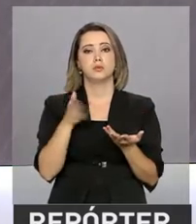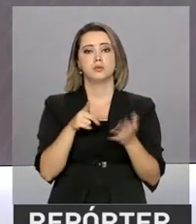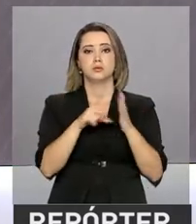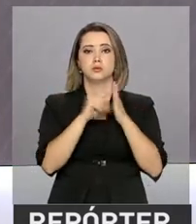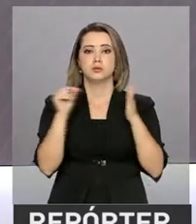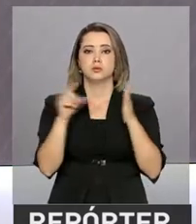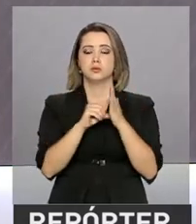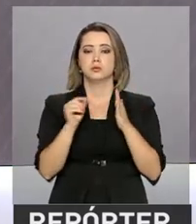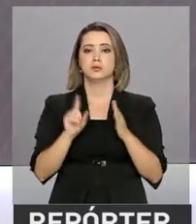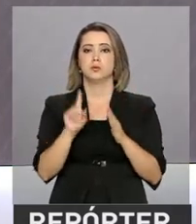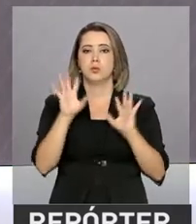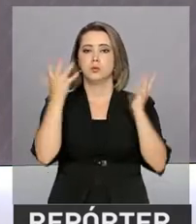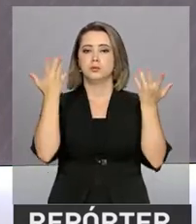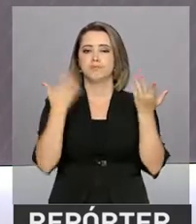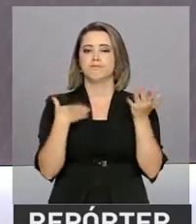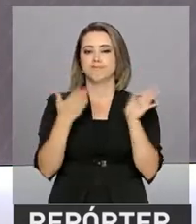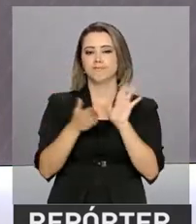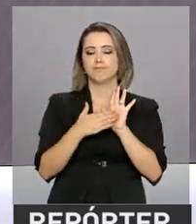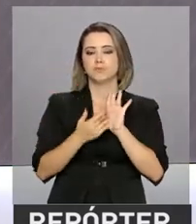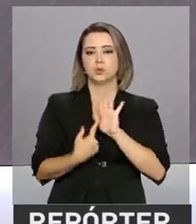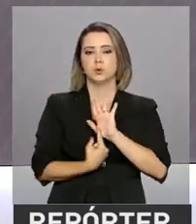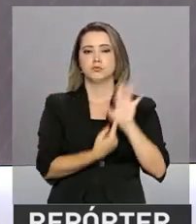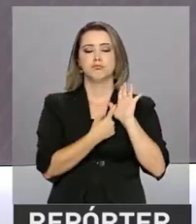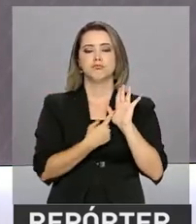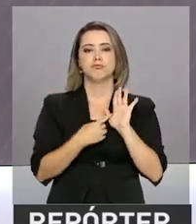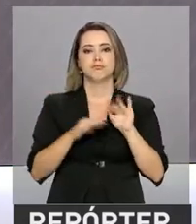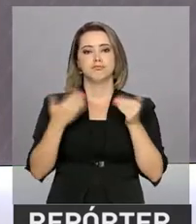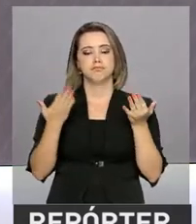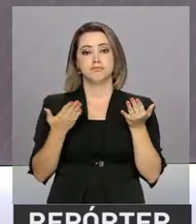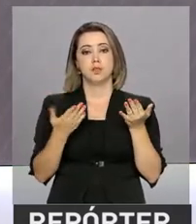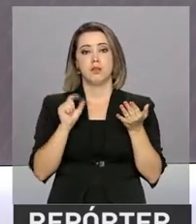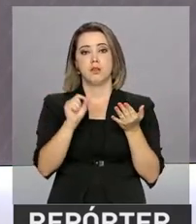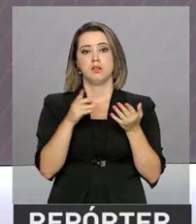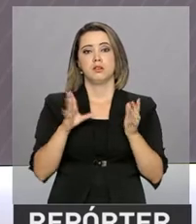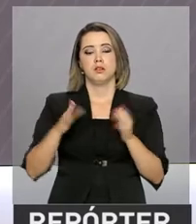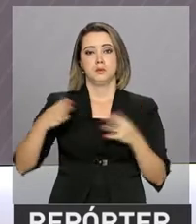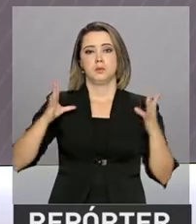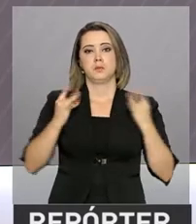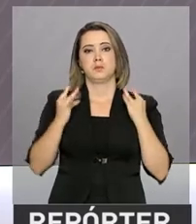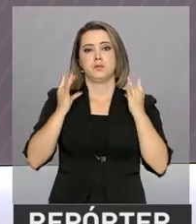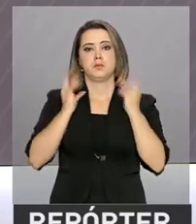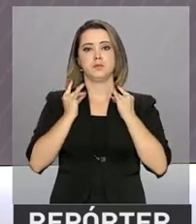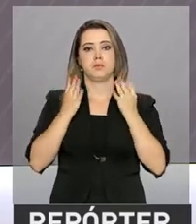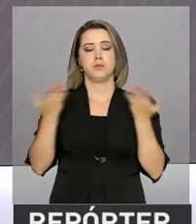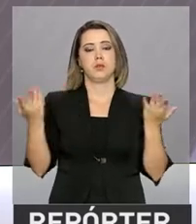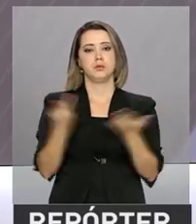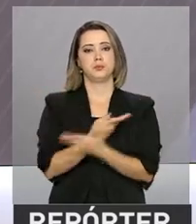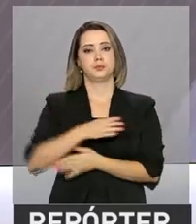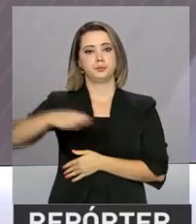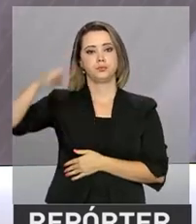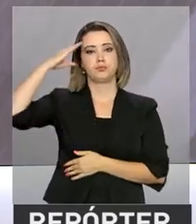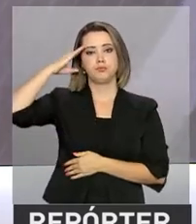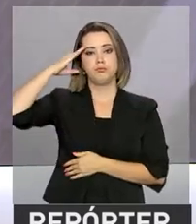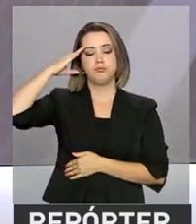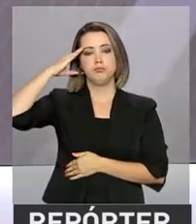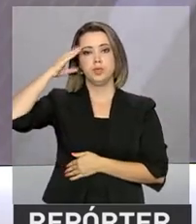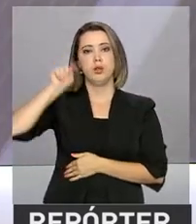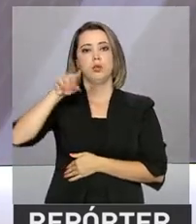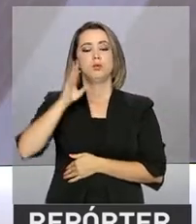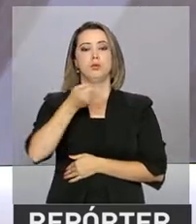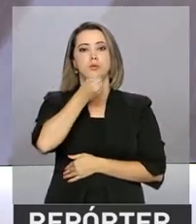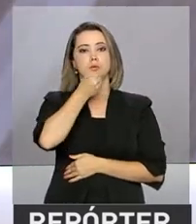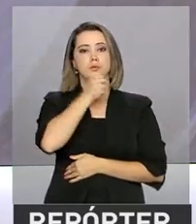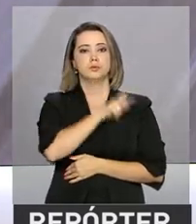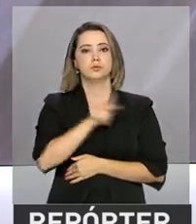do planalto um evento para apresentação de oficiais-generais promovidos pela força armadas durante o discurso